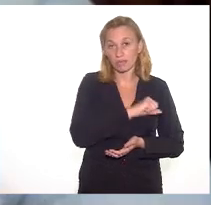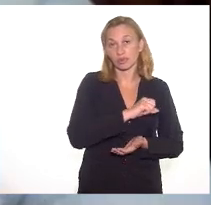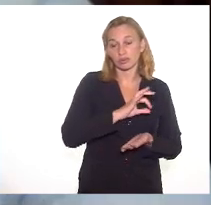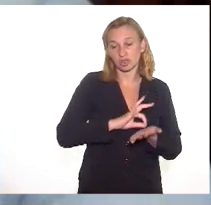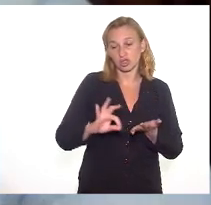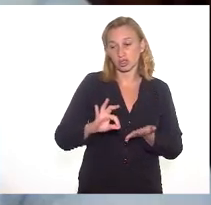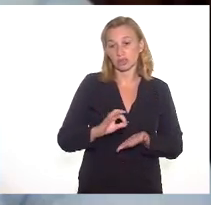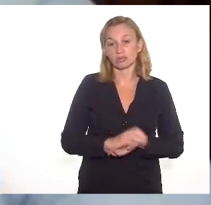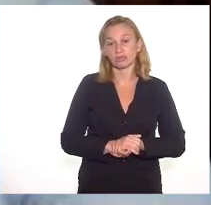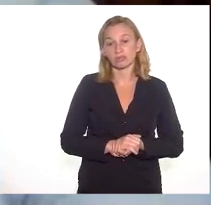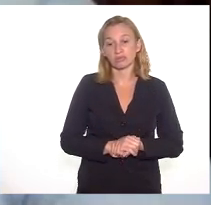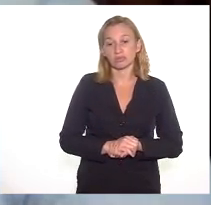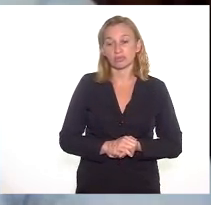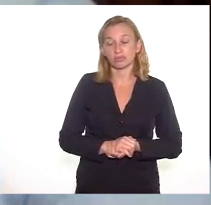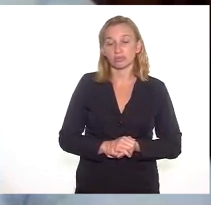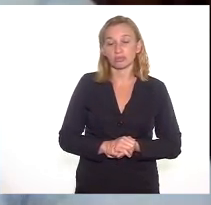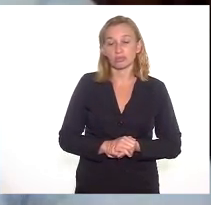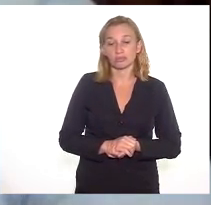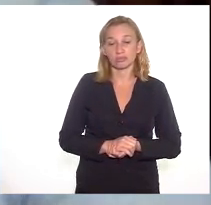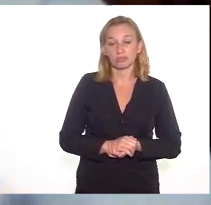do...